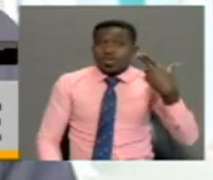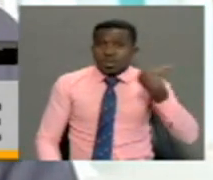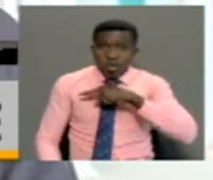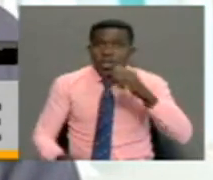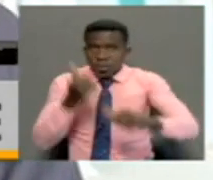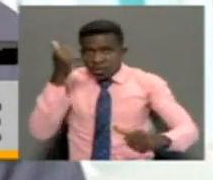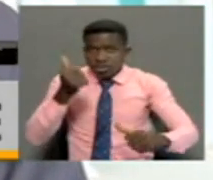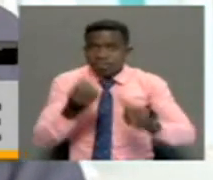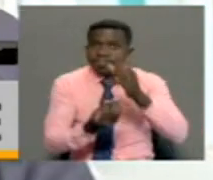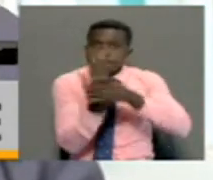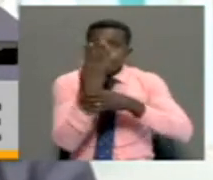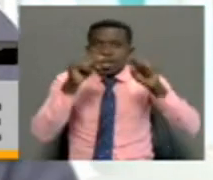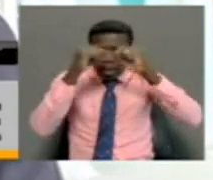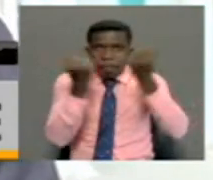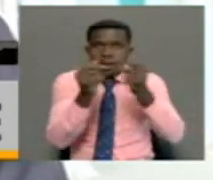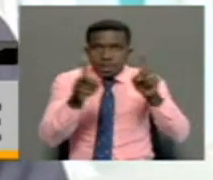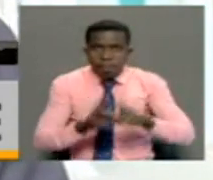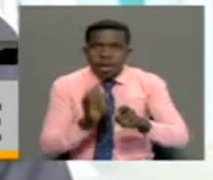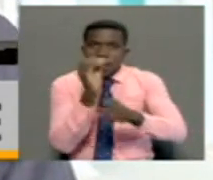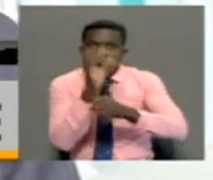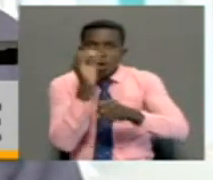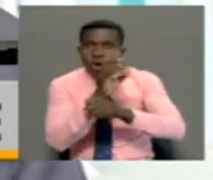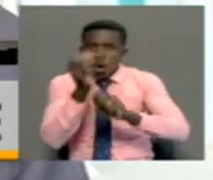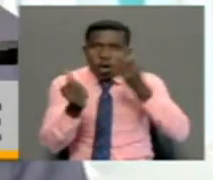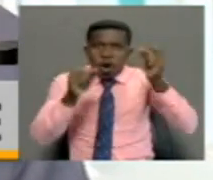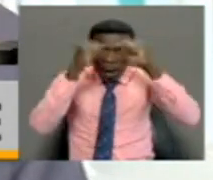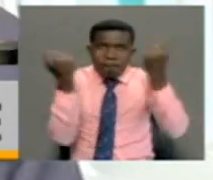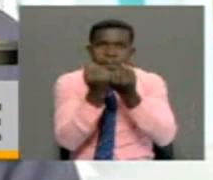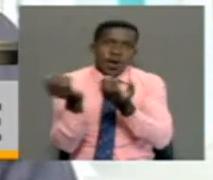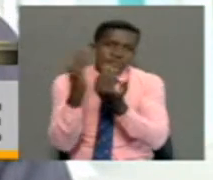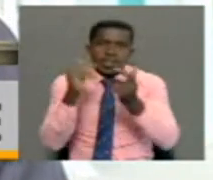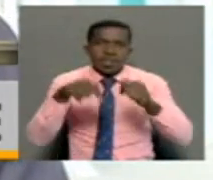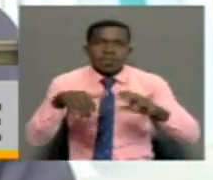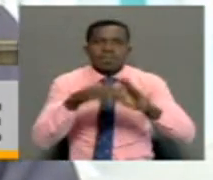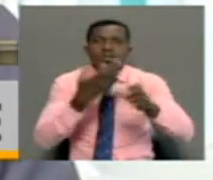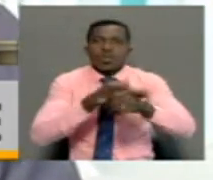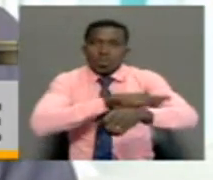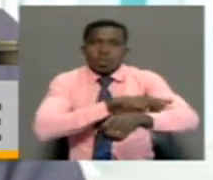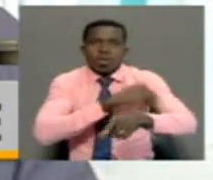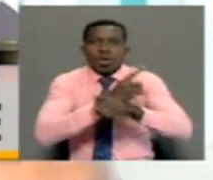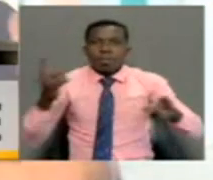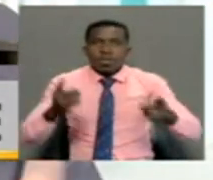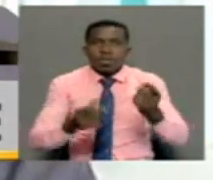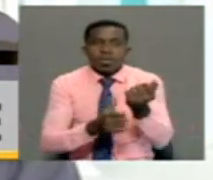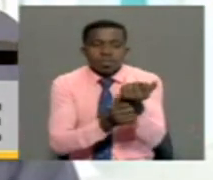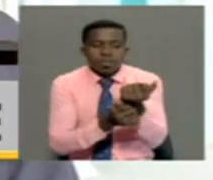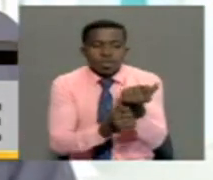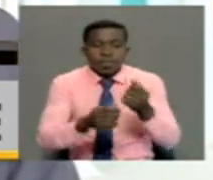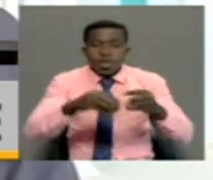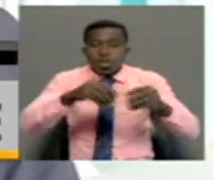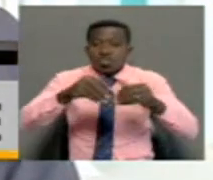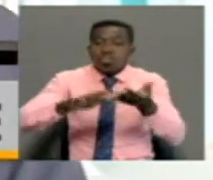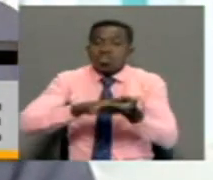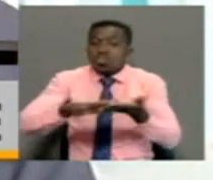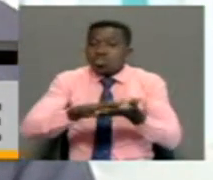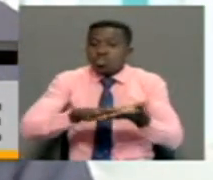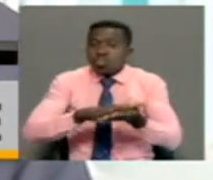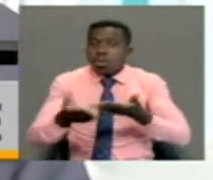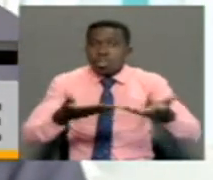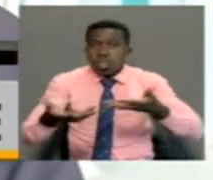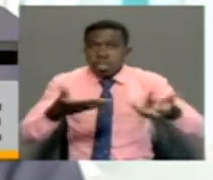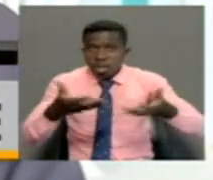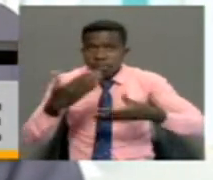tentar influenciar tanto investidores internacionais, investidores locais. Imagina que o trigo que sai diretamente da comunidade para a